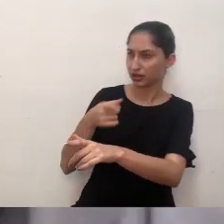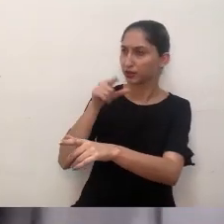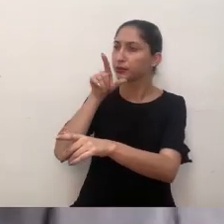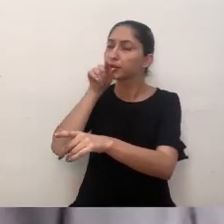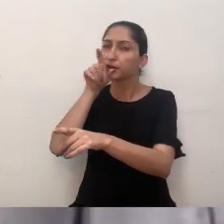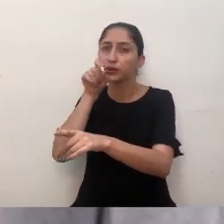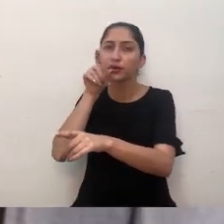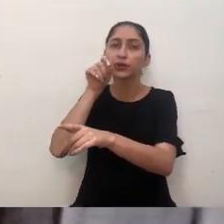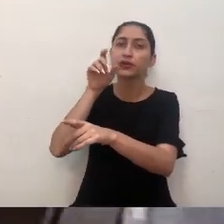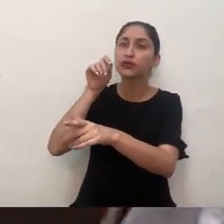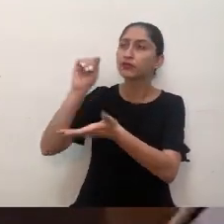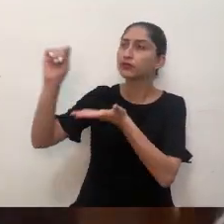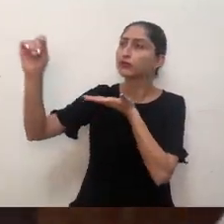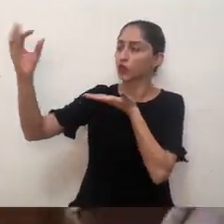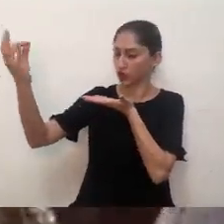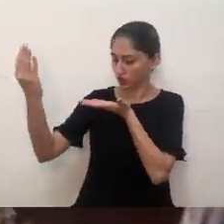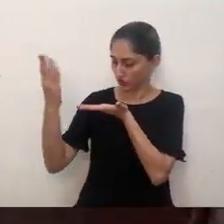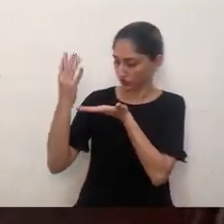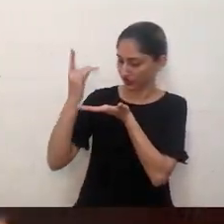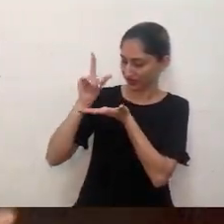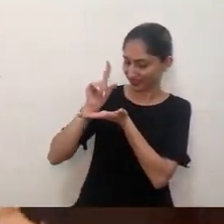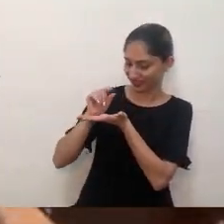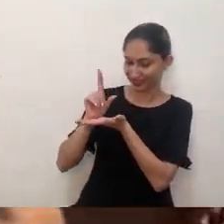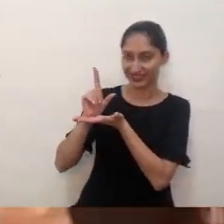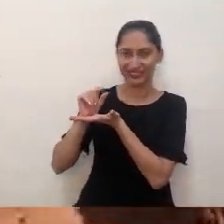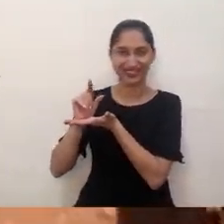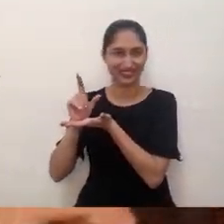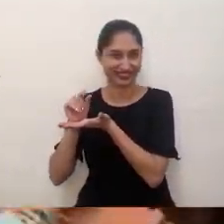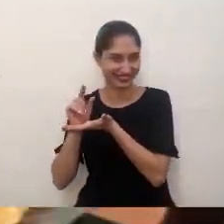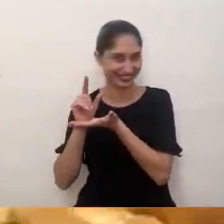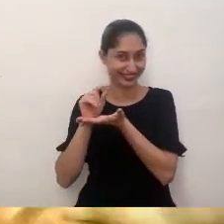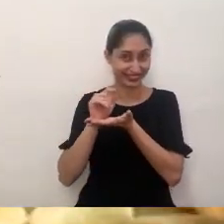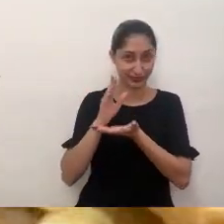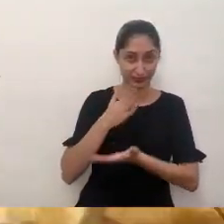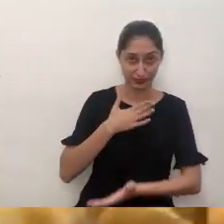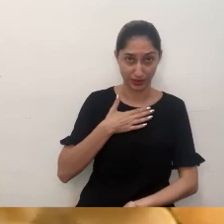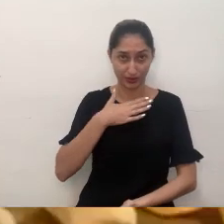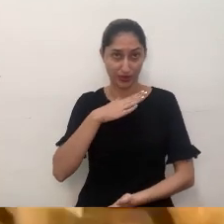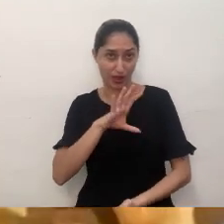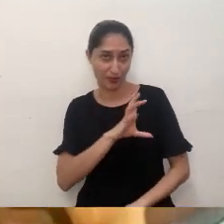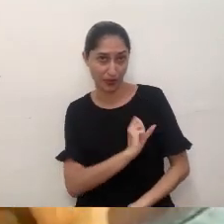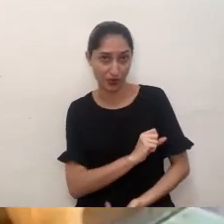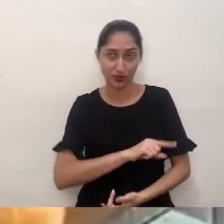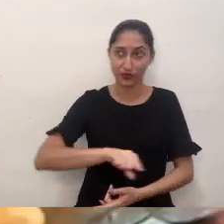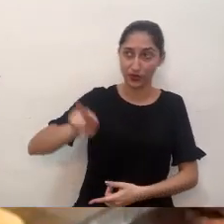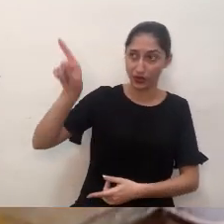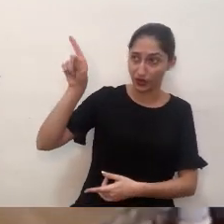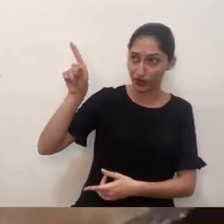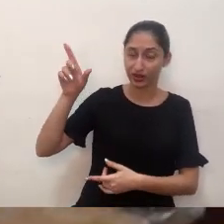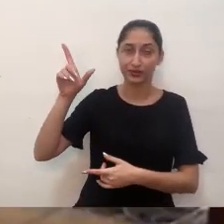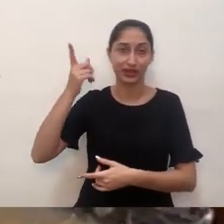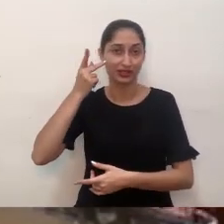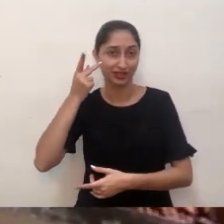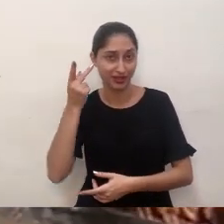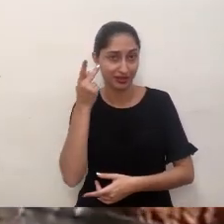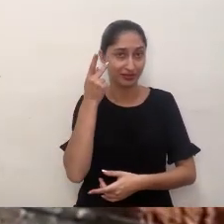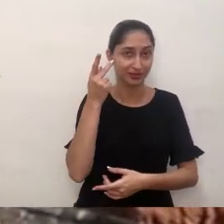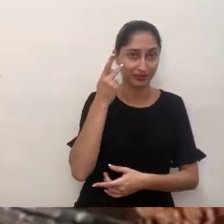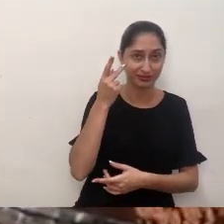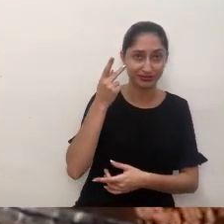na minha mão. Meu amor foi pro São Paulo, no caminho